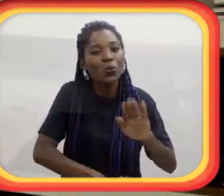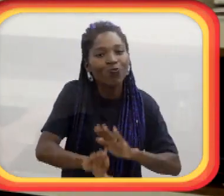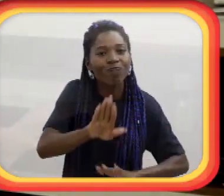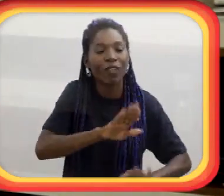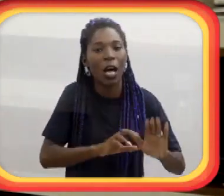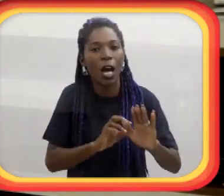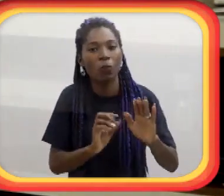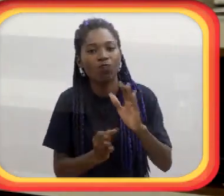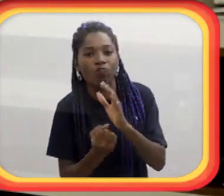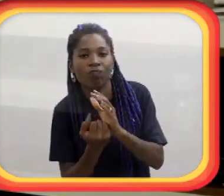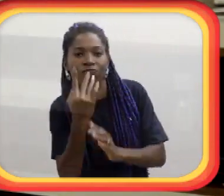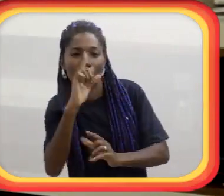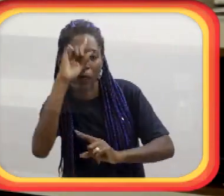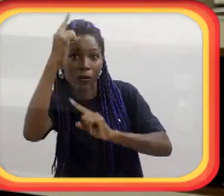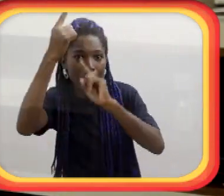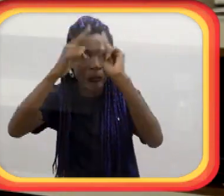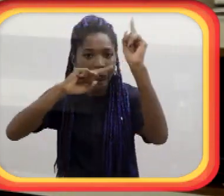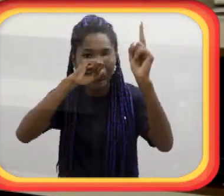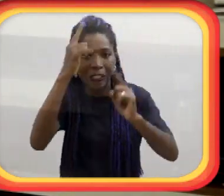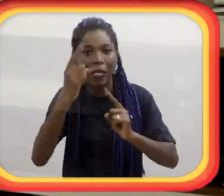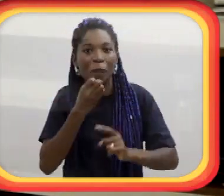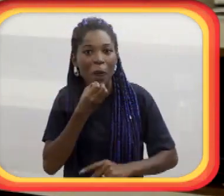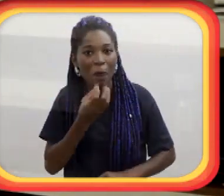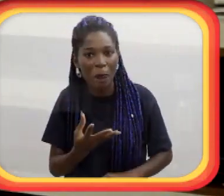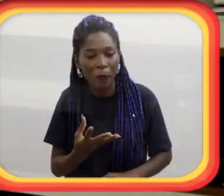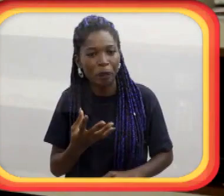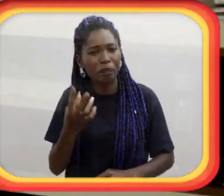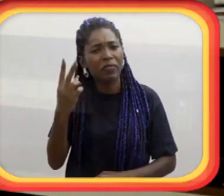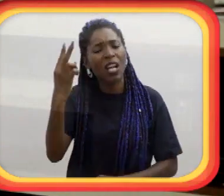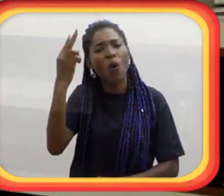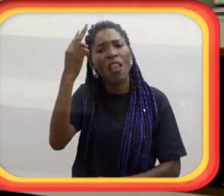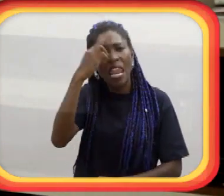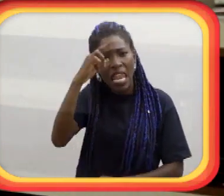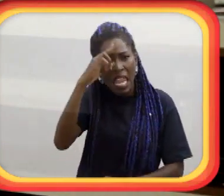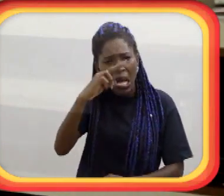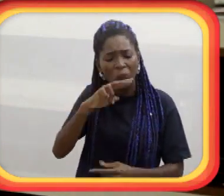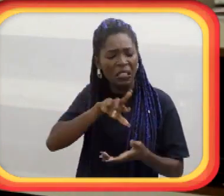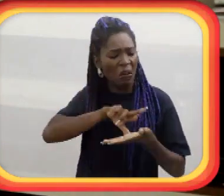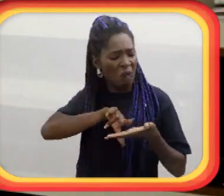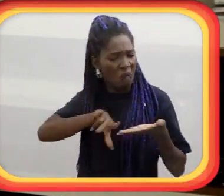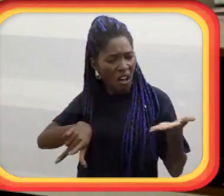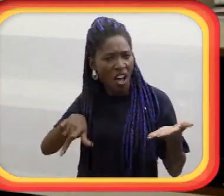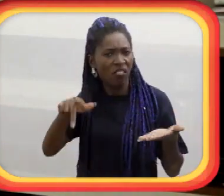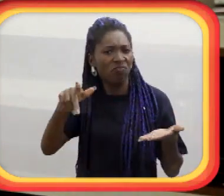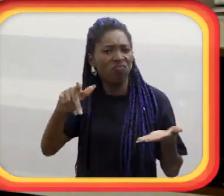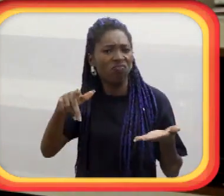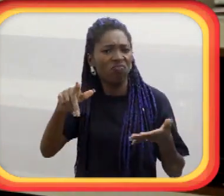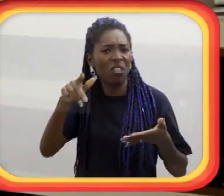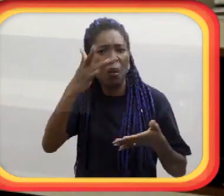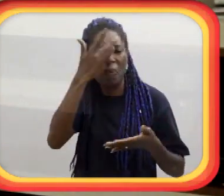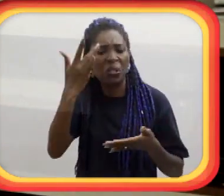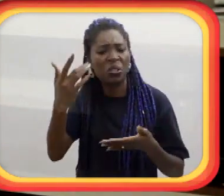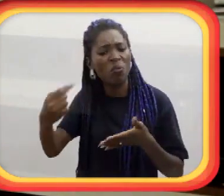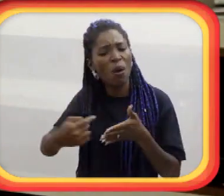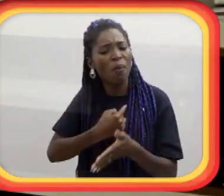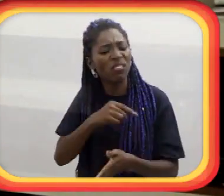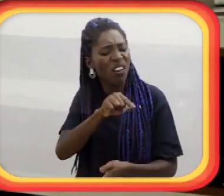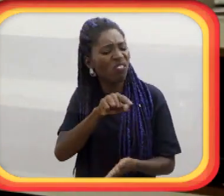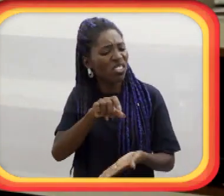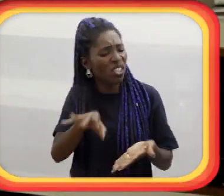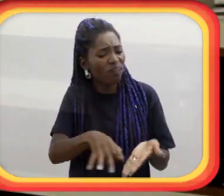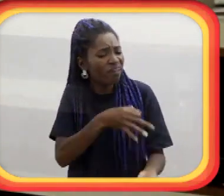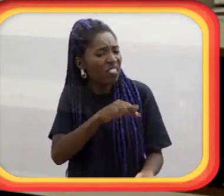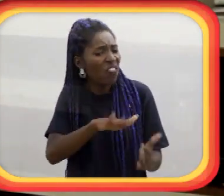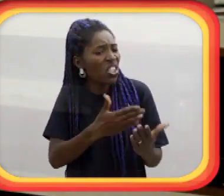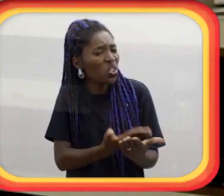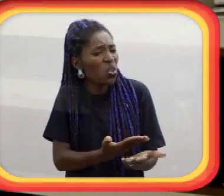de criatividade também mais apurado. Eu me lembro que várias pessoas me perguntaram, né, para que você vai